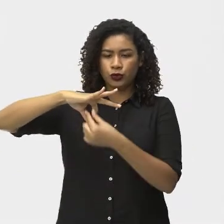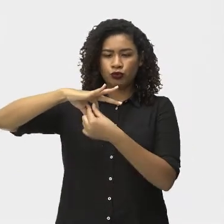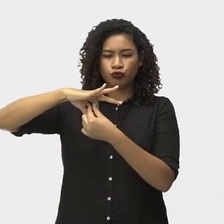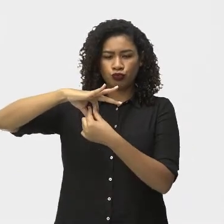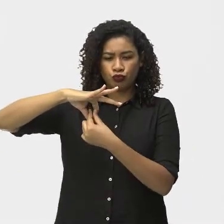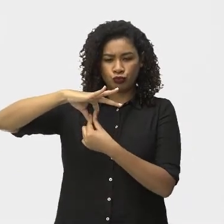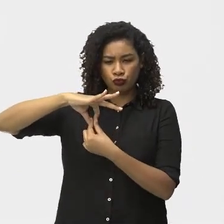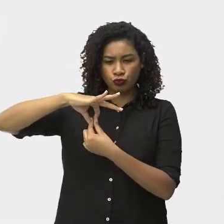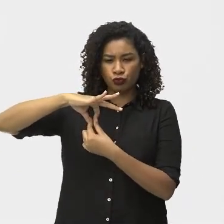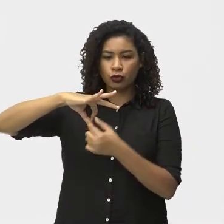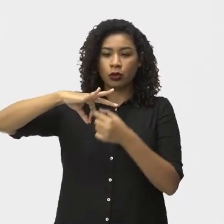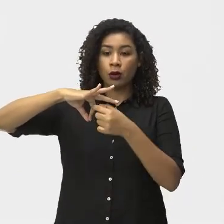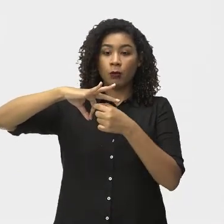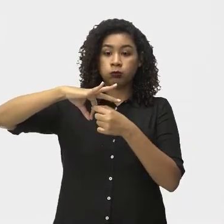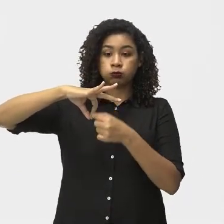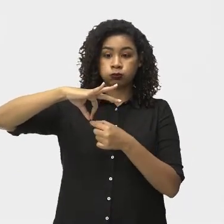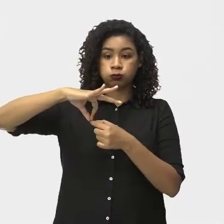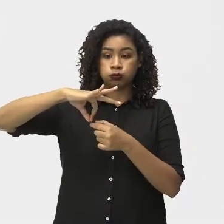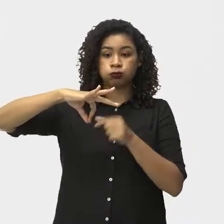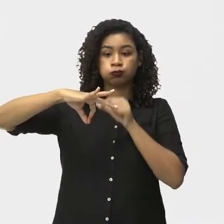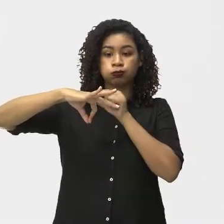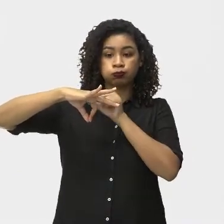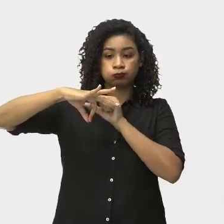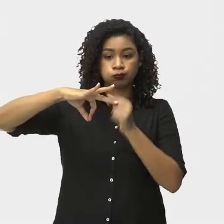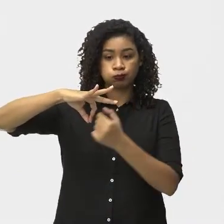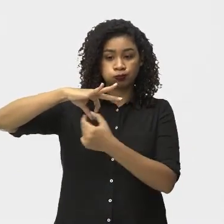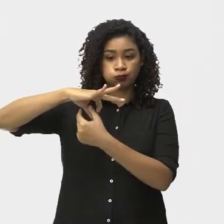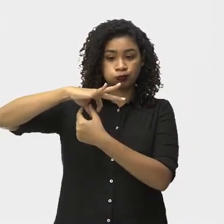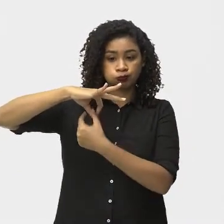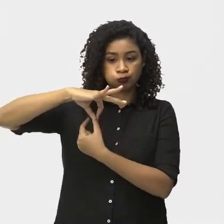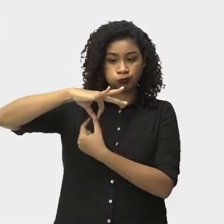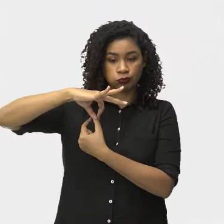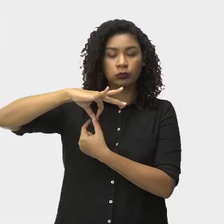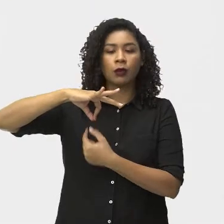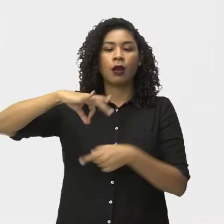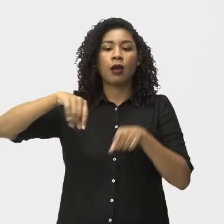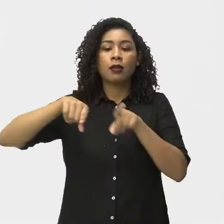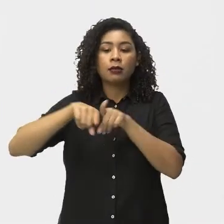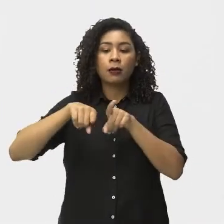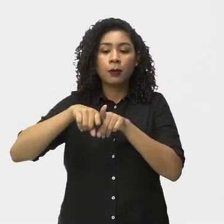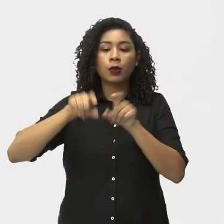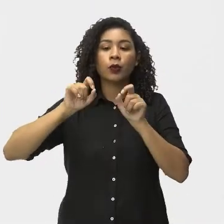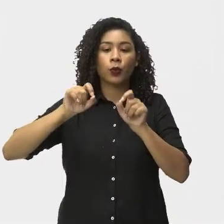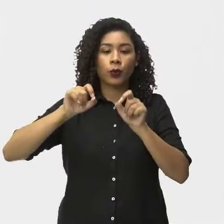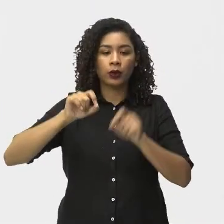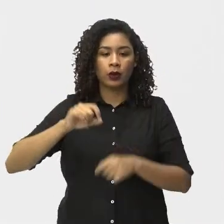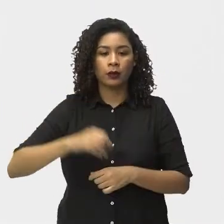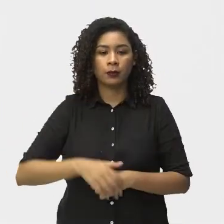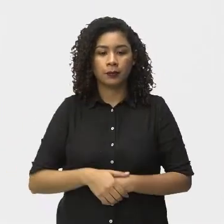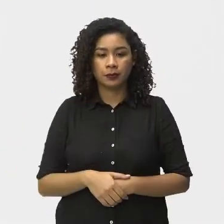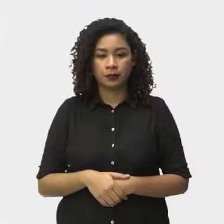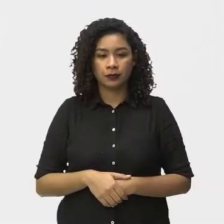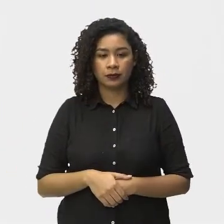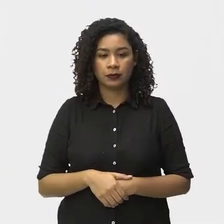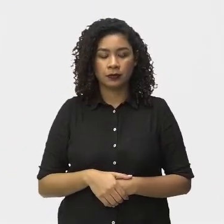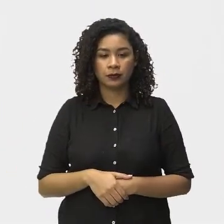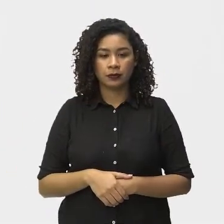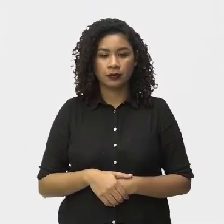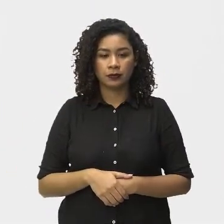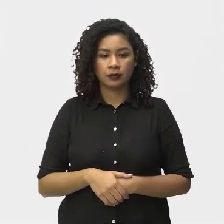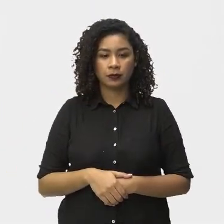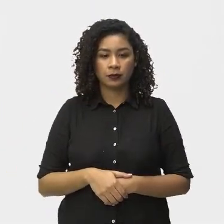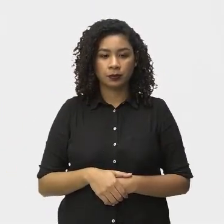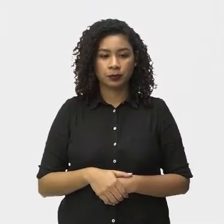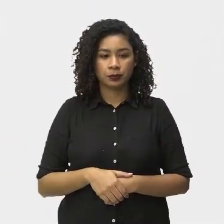gente pode visualizar, ó, lábios vaginais, orifício da uretra, onde vai acontecer a eliminação da